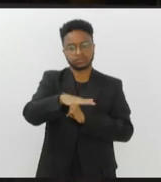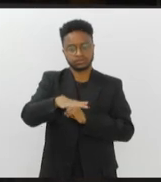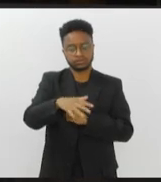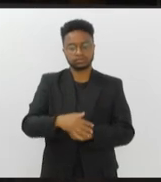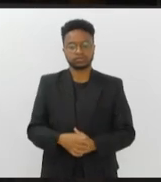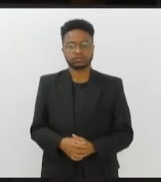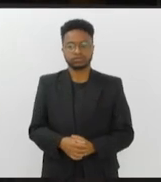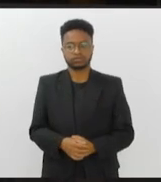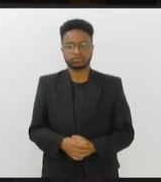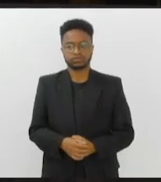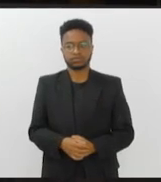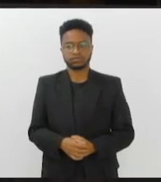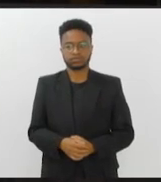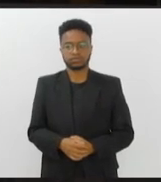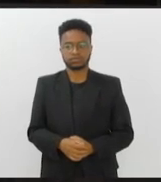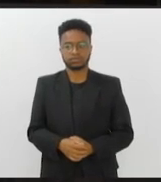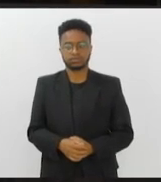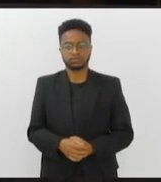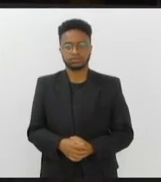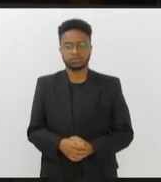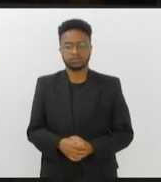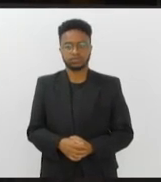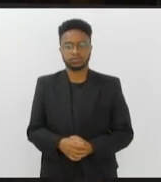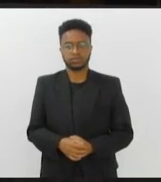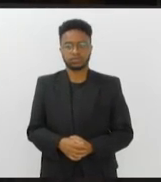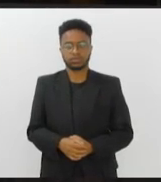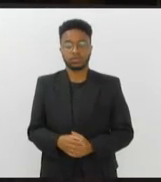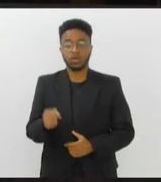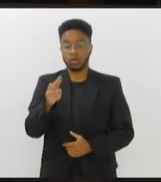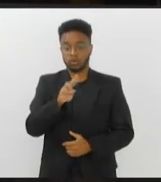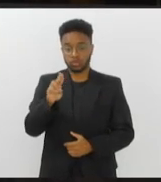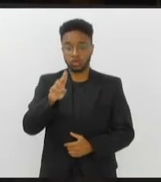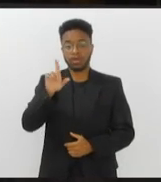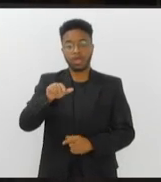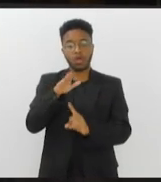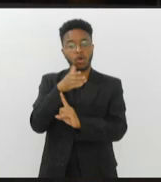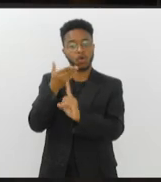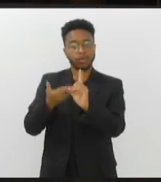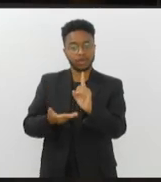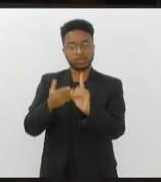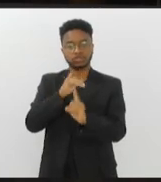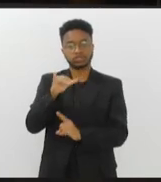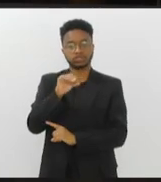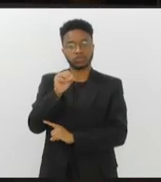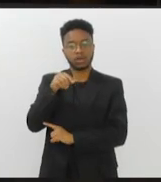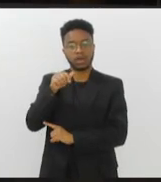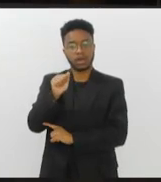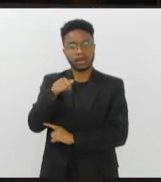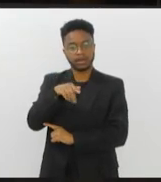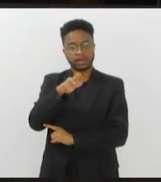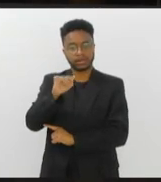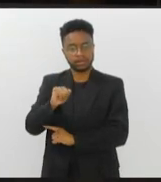nome é uma homenagem a Joaquim José da Silva Xavier, o